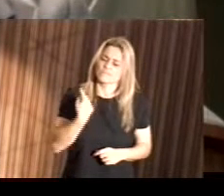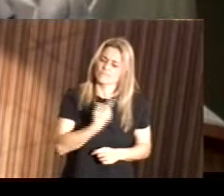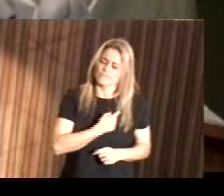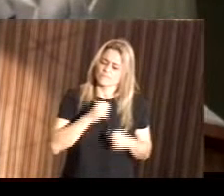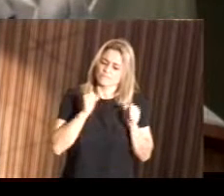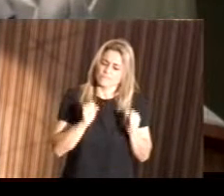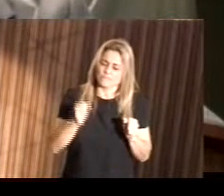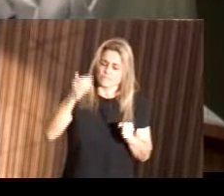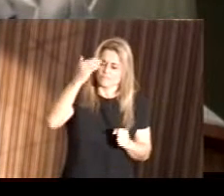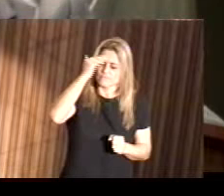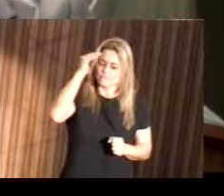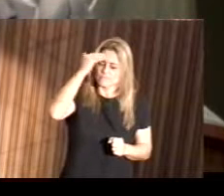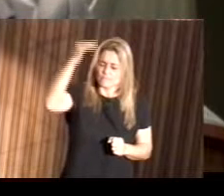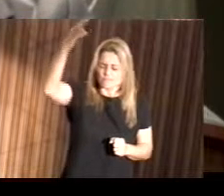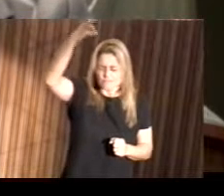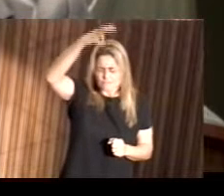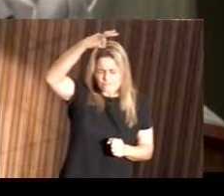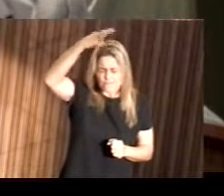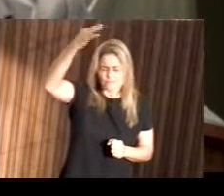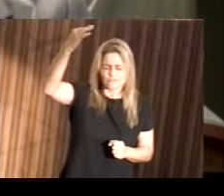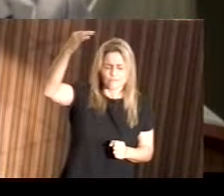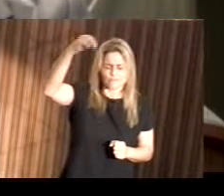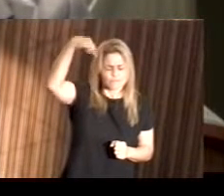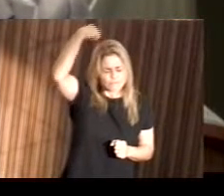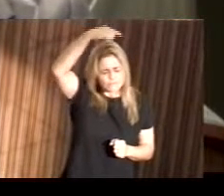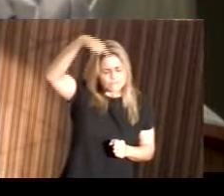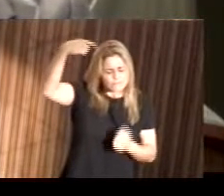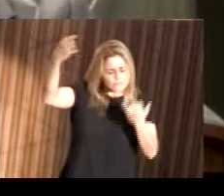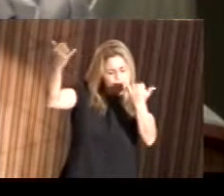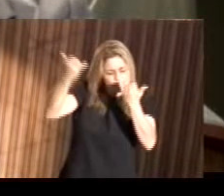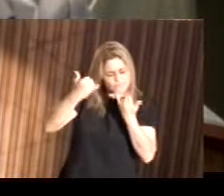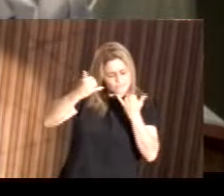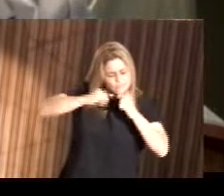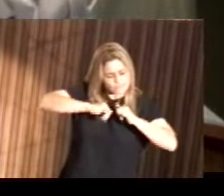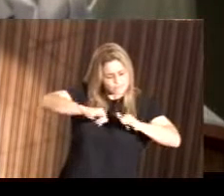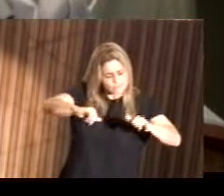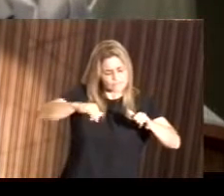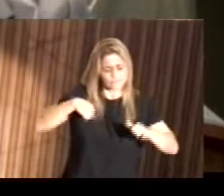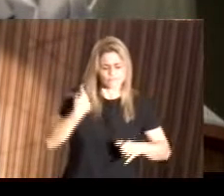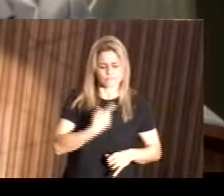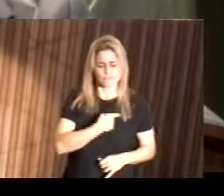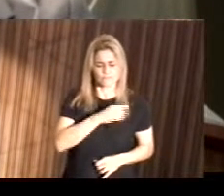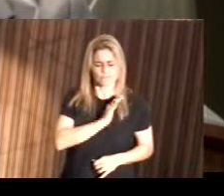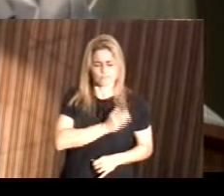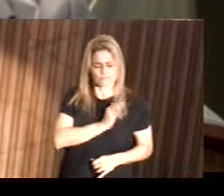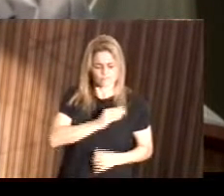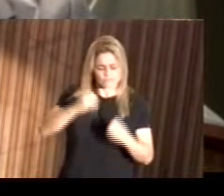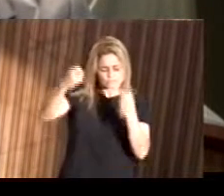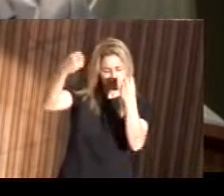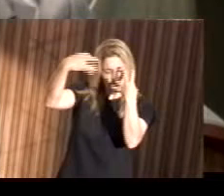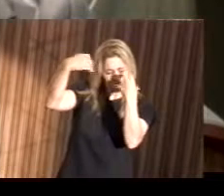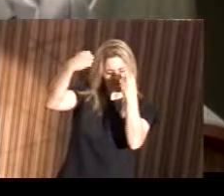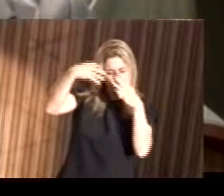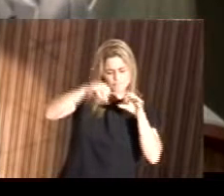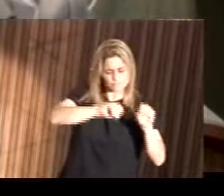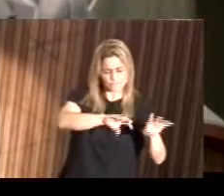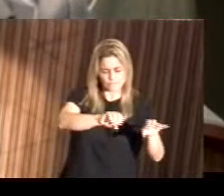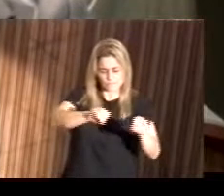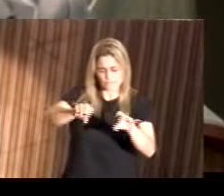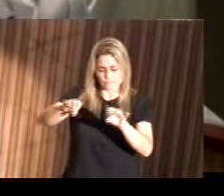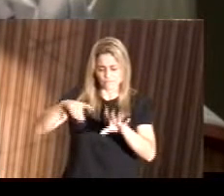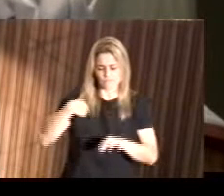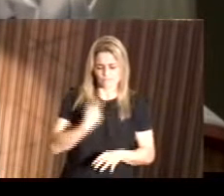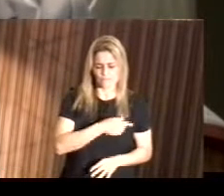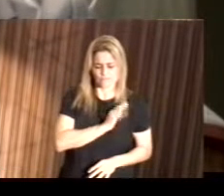teu Espírito possa falar com cada um aqui individualmente. Ministra sobre nós, é aquilo